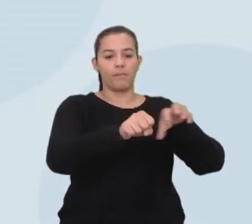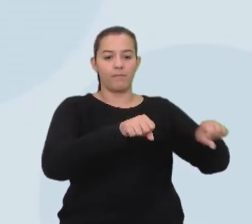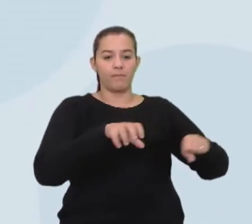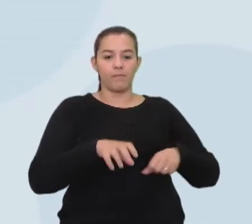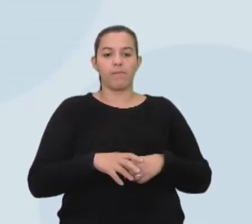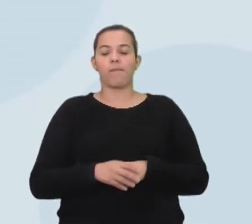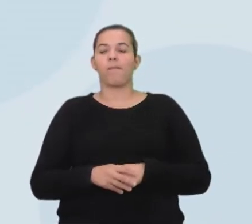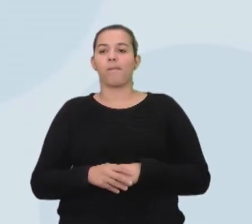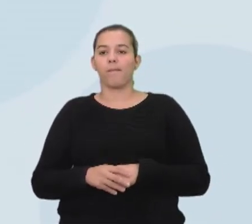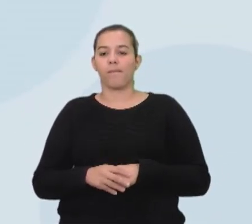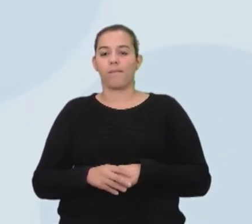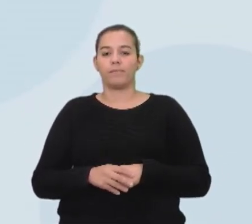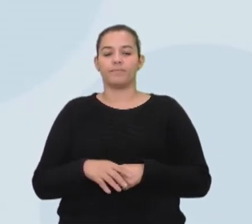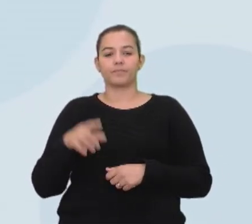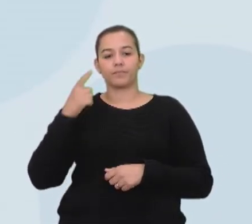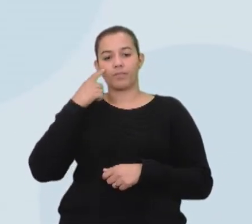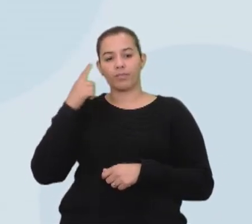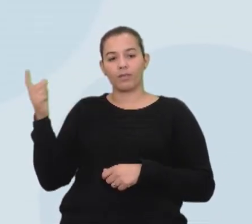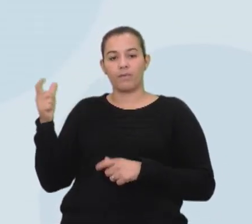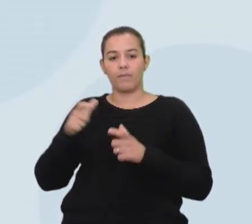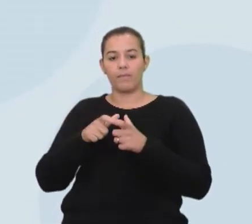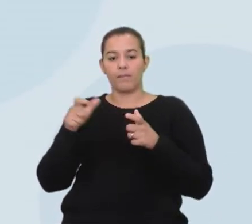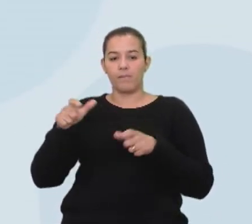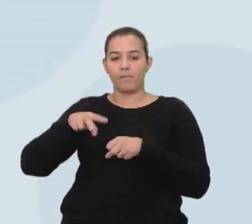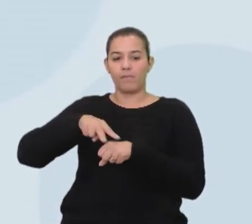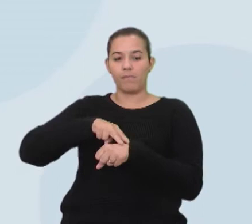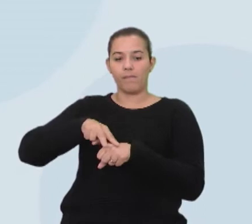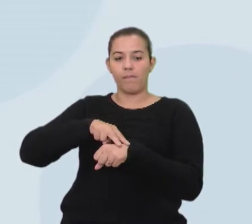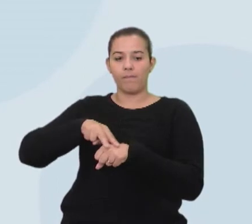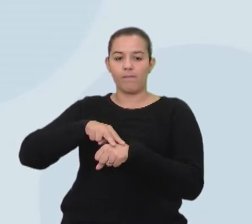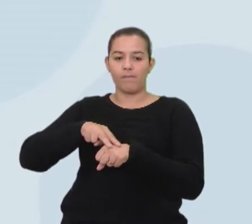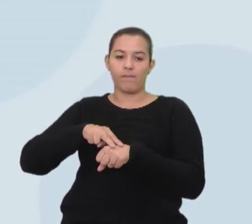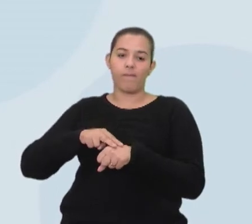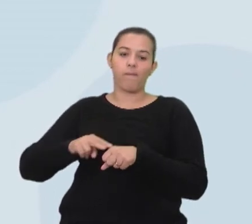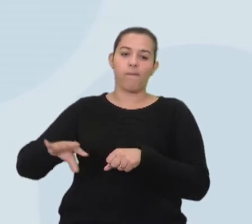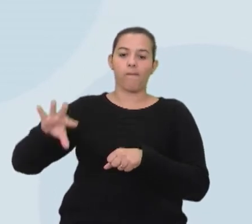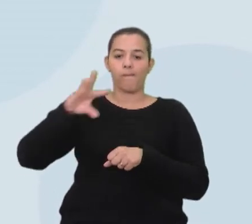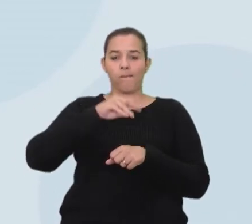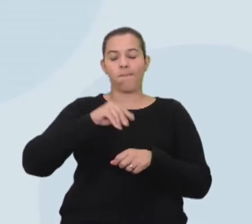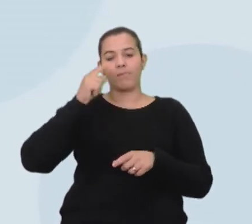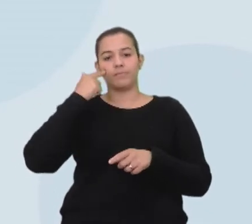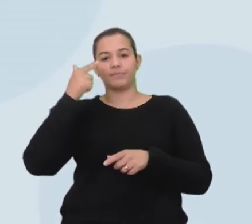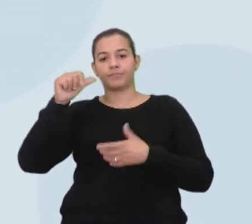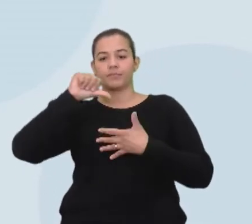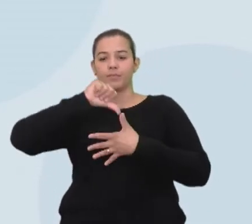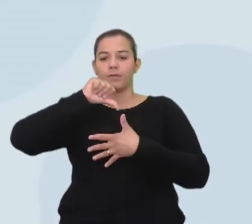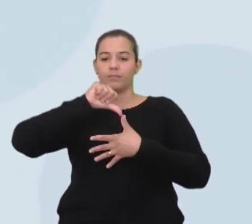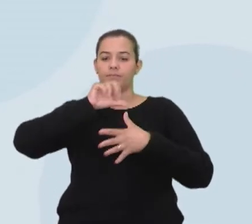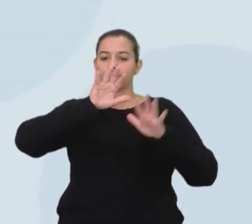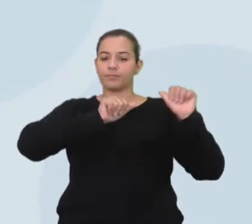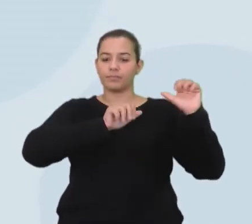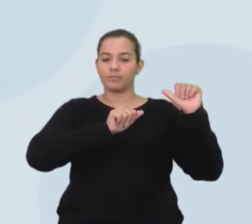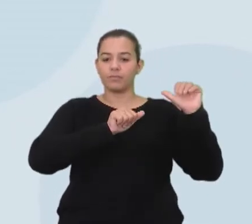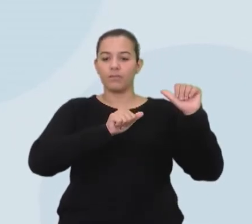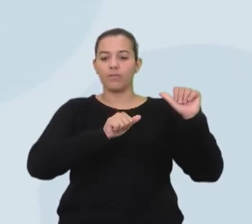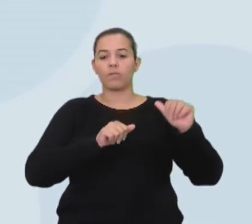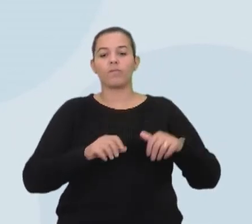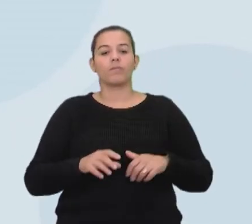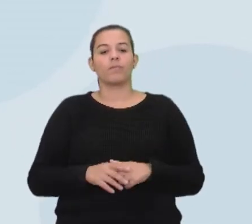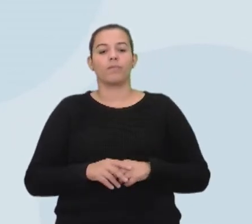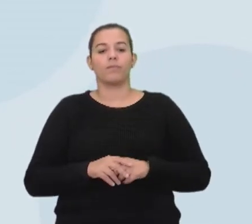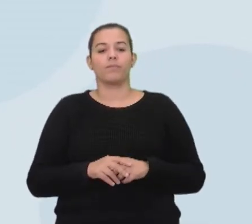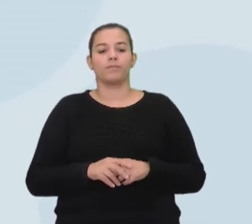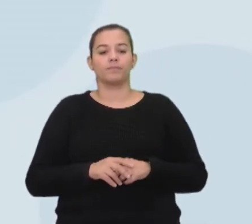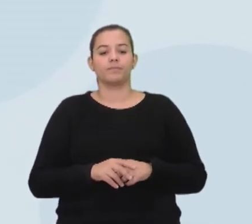né? Então, essa parte grande aí, verde, é o que a gente chama de América Espanhola, é a colonização espanhola da